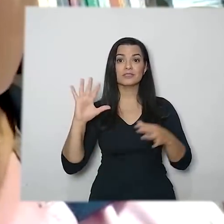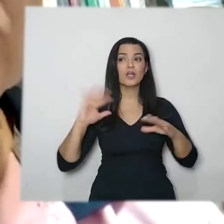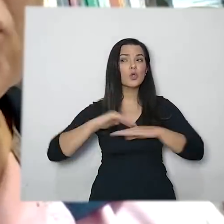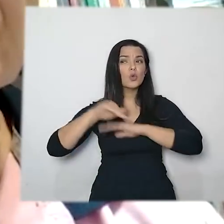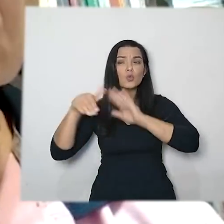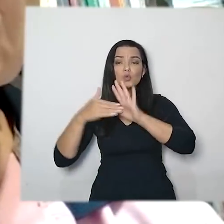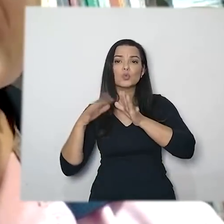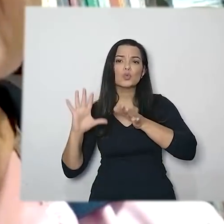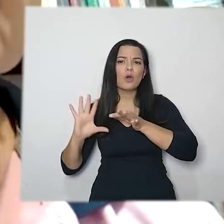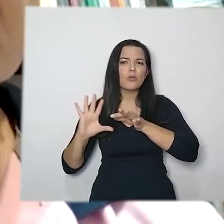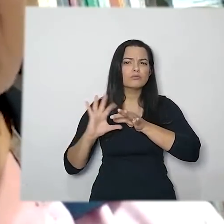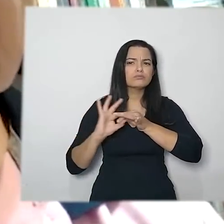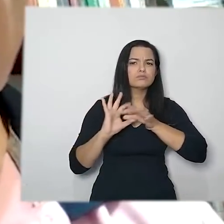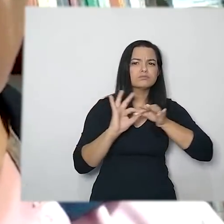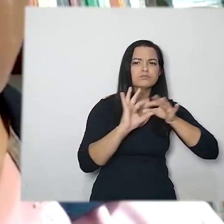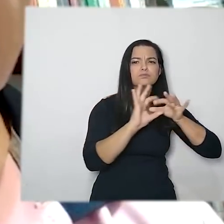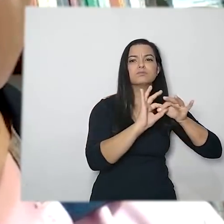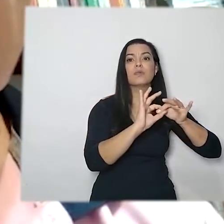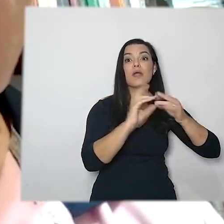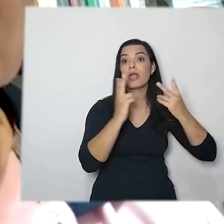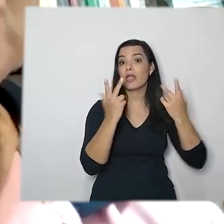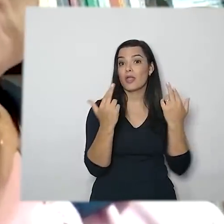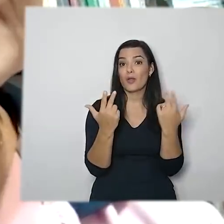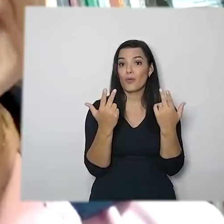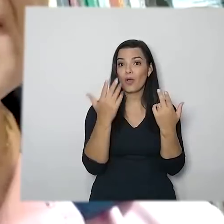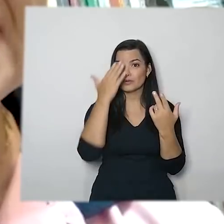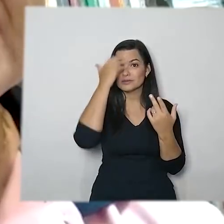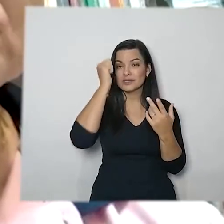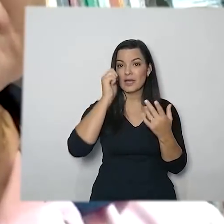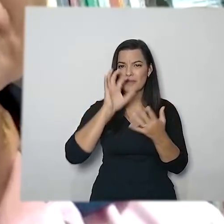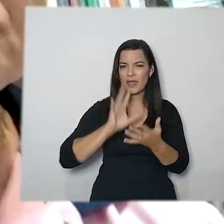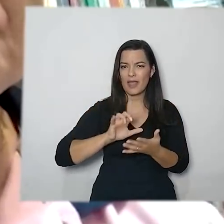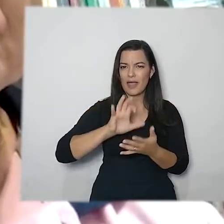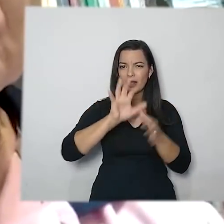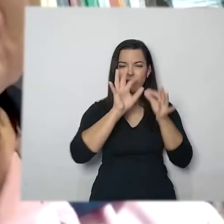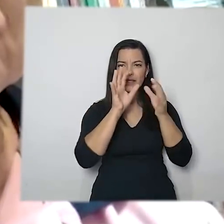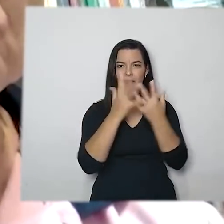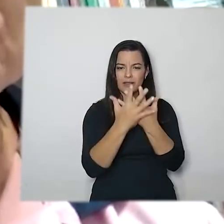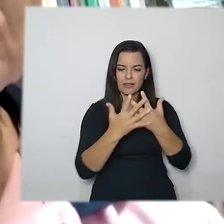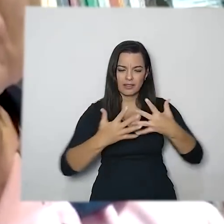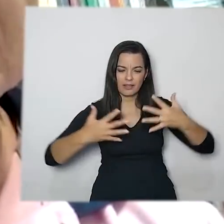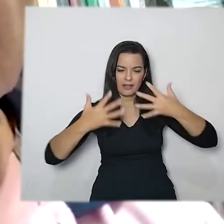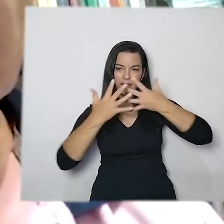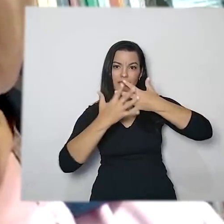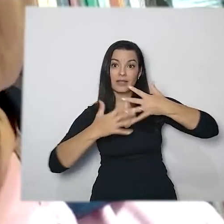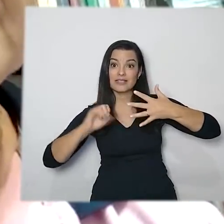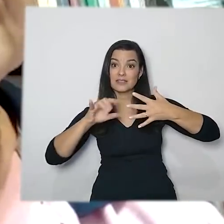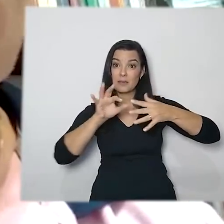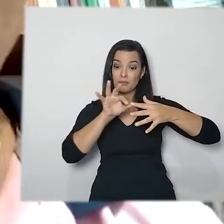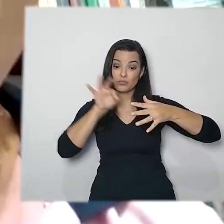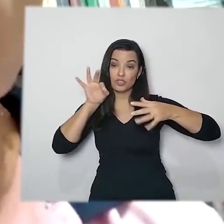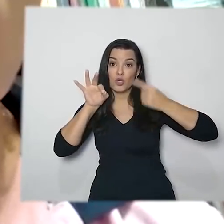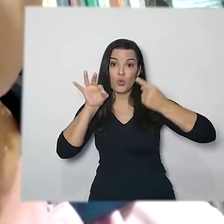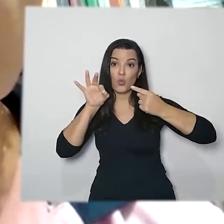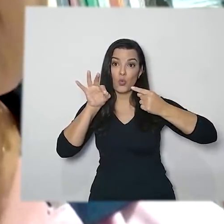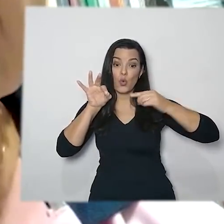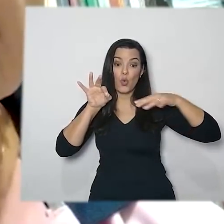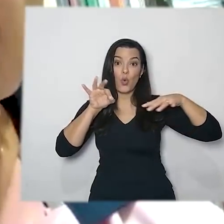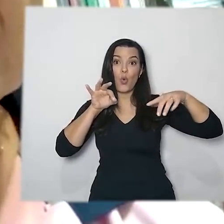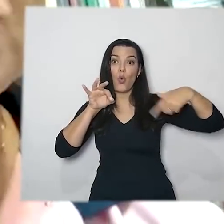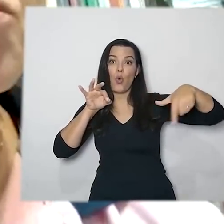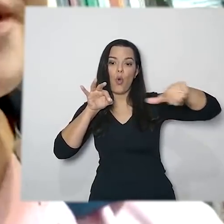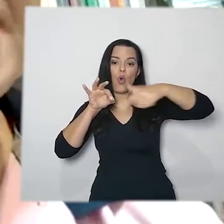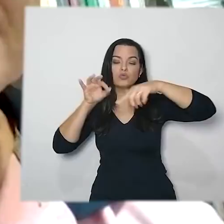interligado. É como se fosse uma grande teia de aranha. Quando numa teia de aranha você puxa um fiozinho, os outros não se mexem. Então, na natureza é